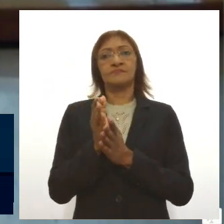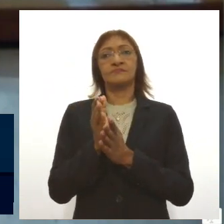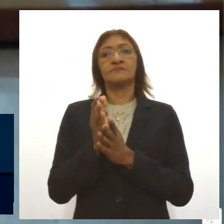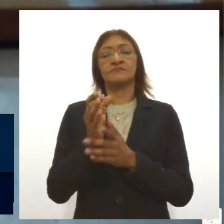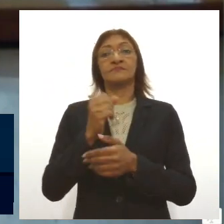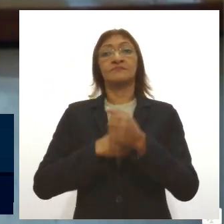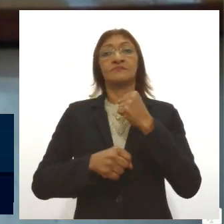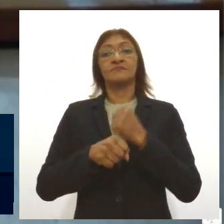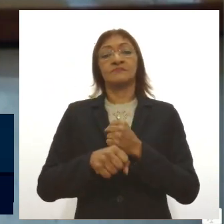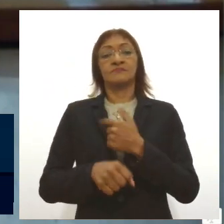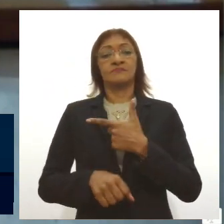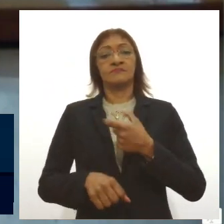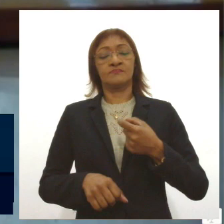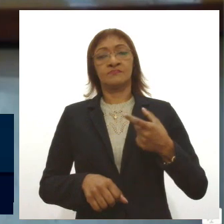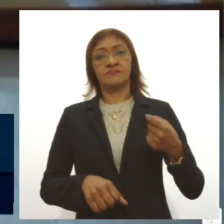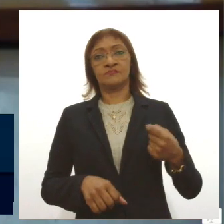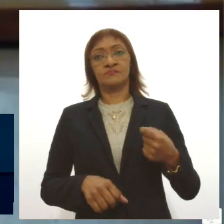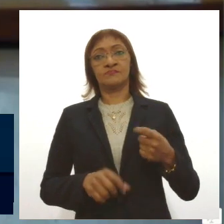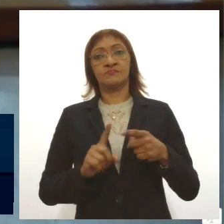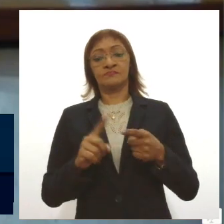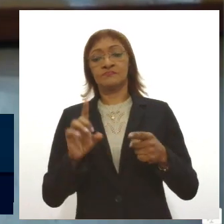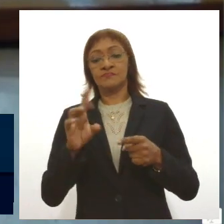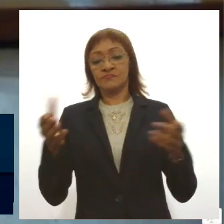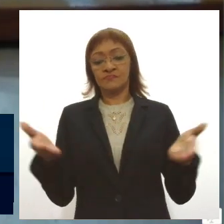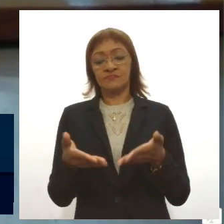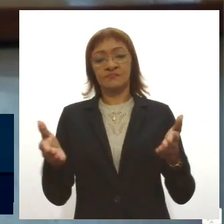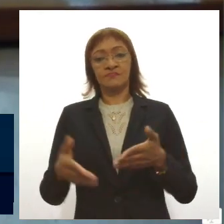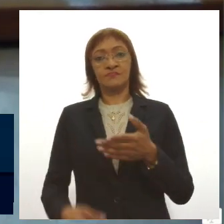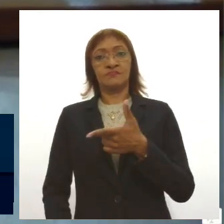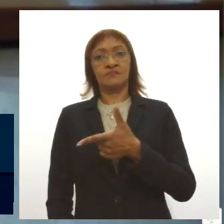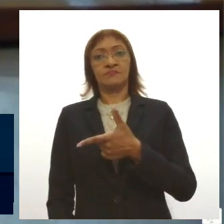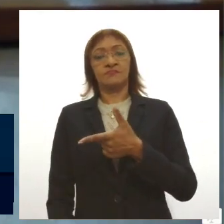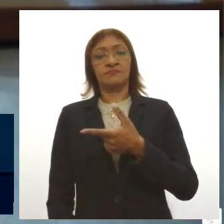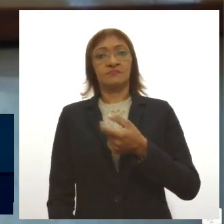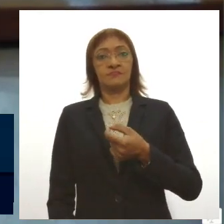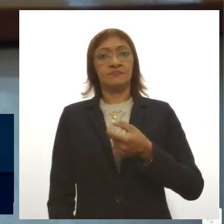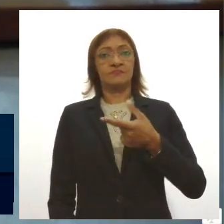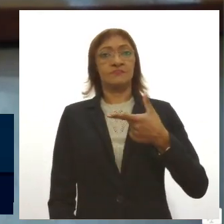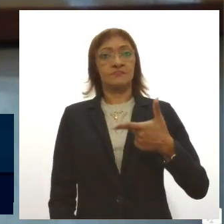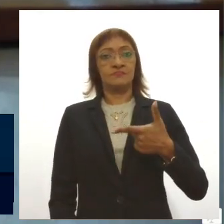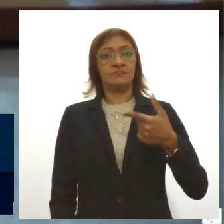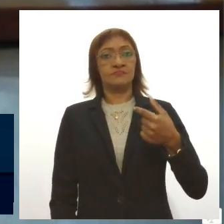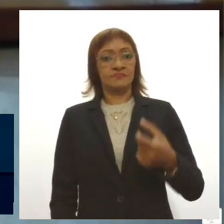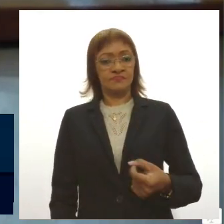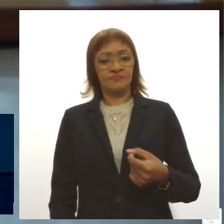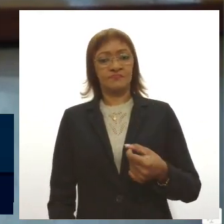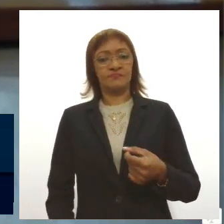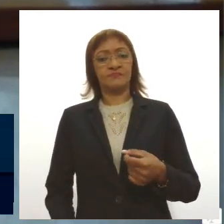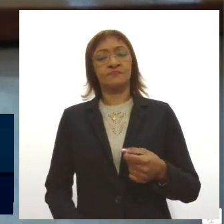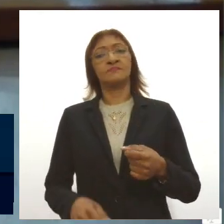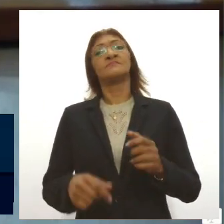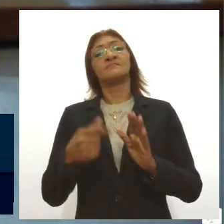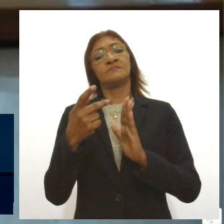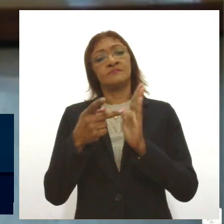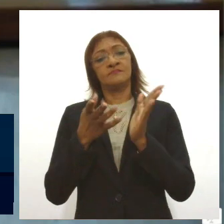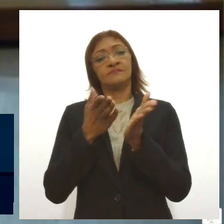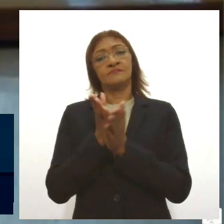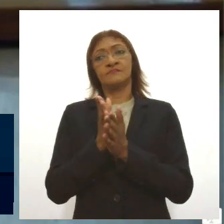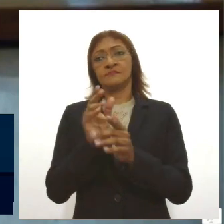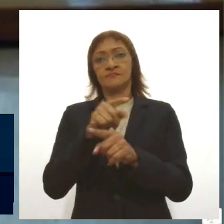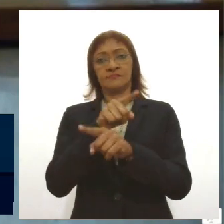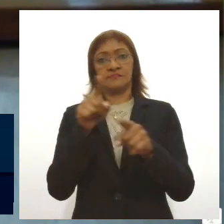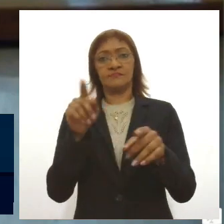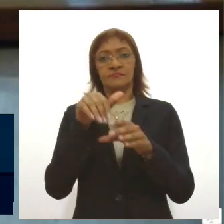2000, mas só agora em 2020, antes tarde do que nunca, o Estado de Sergipe tem SPL aprovado pelos